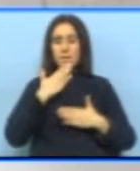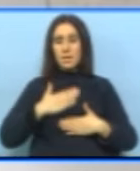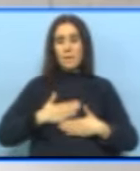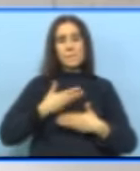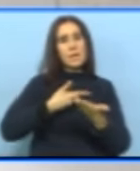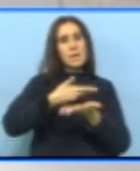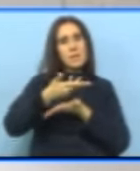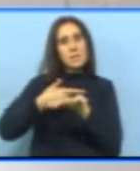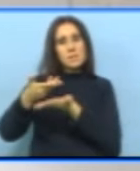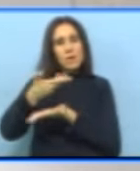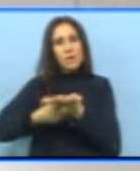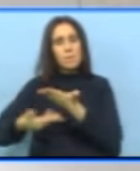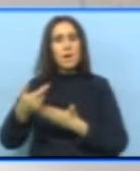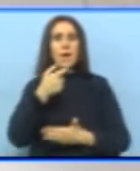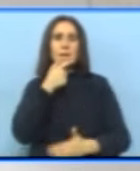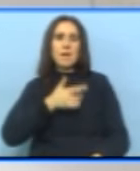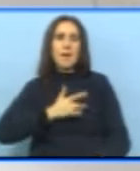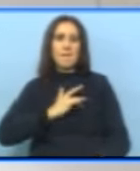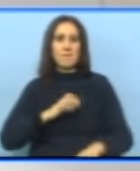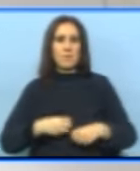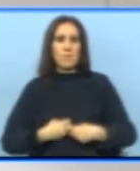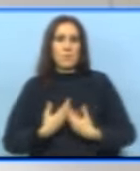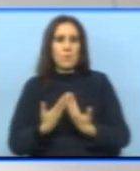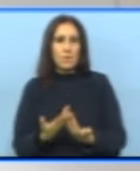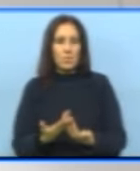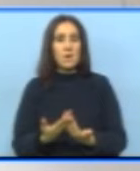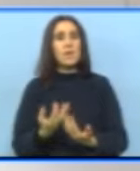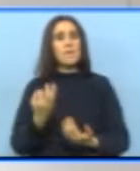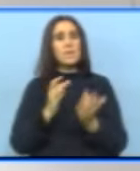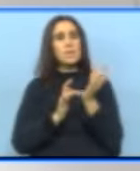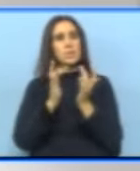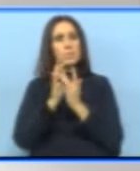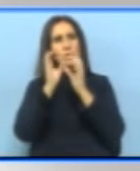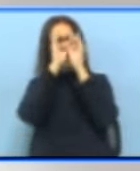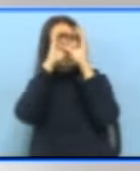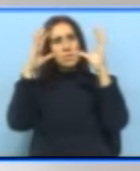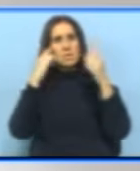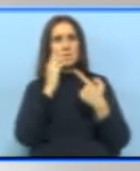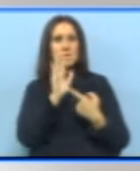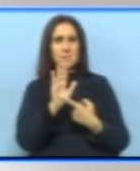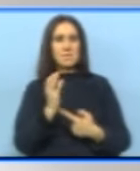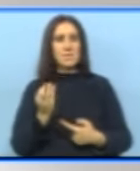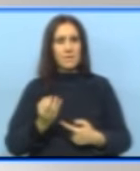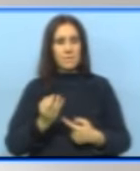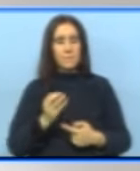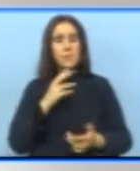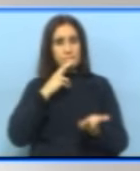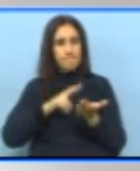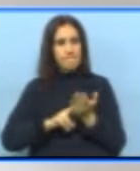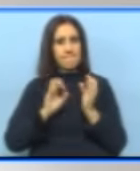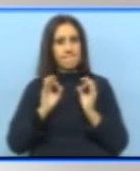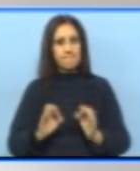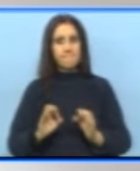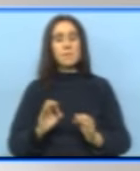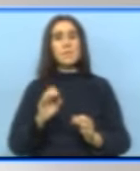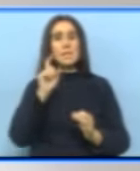relação é um dom de amor. Por isso, as imagens de Jesus o que acentuam é isso, quer dizer, o que verdadeiramente restaura